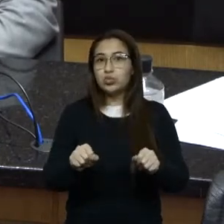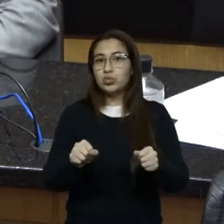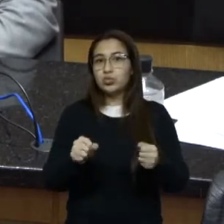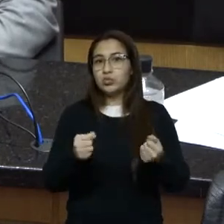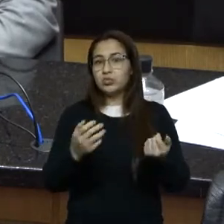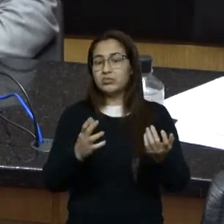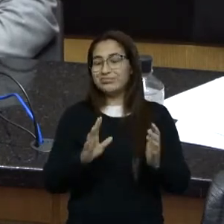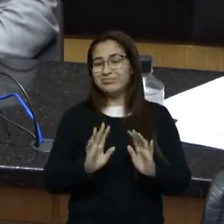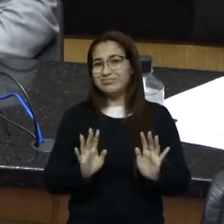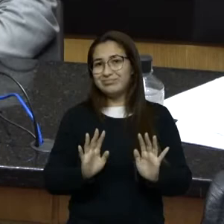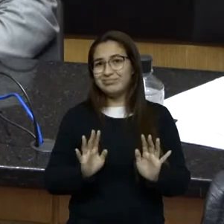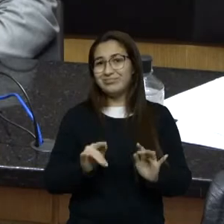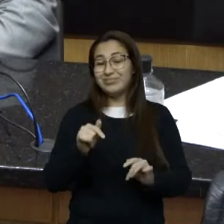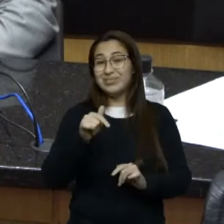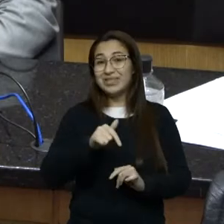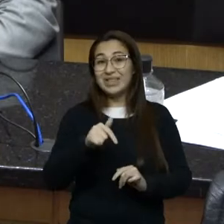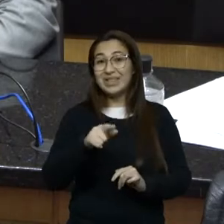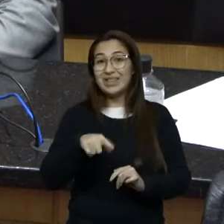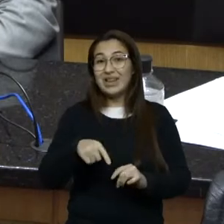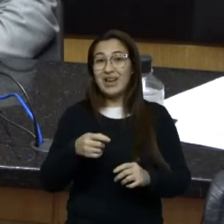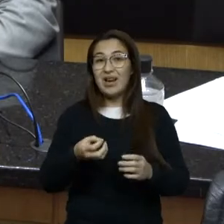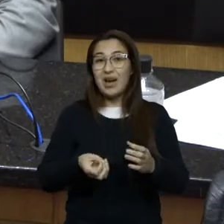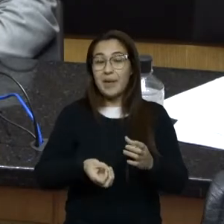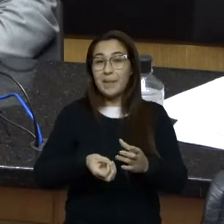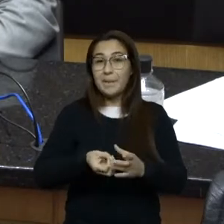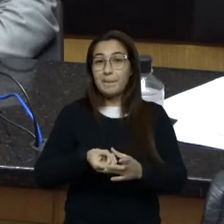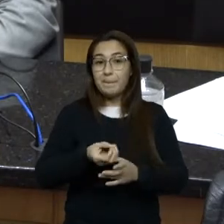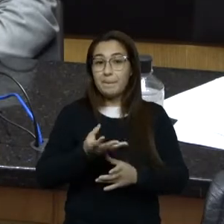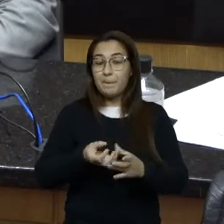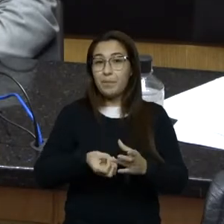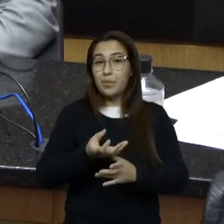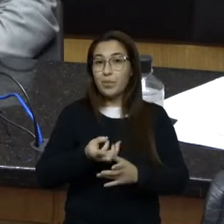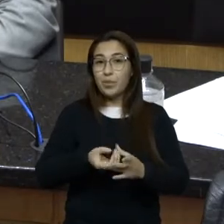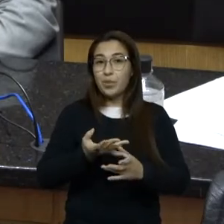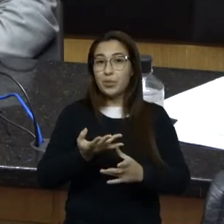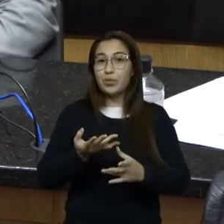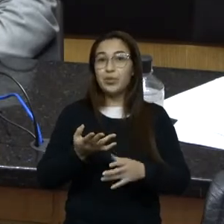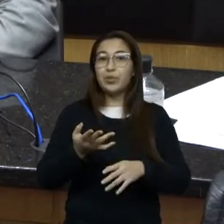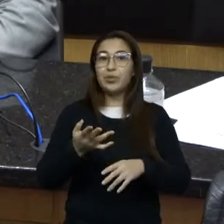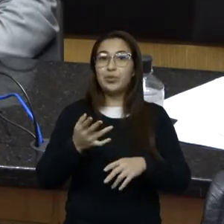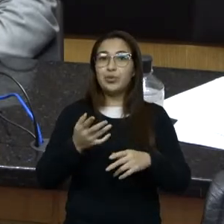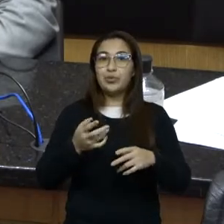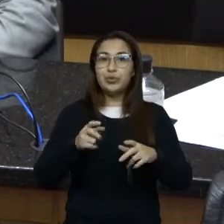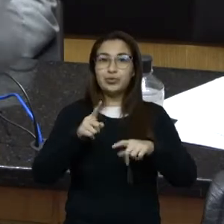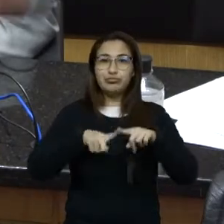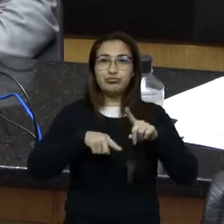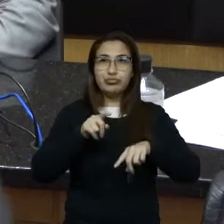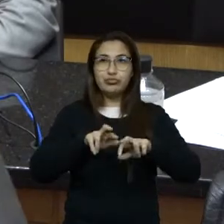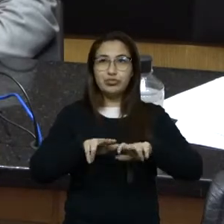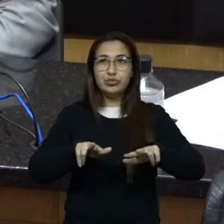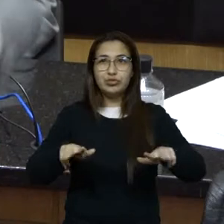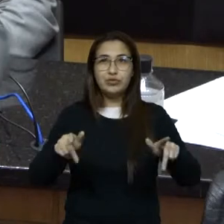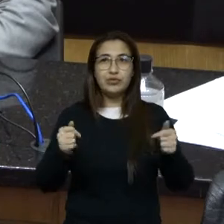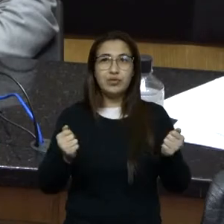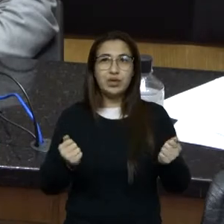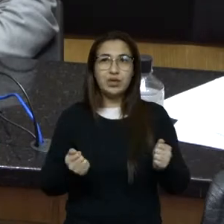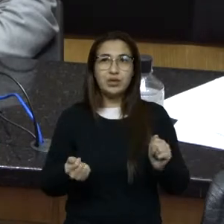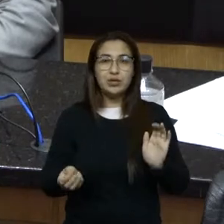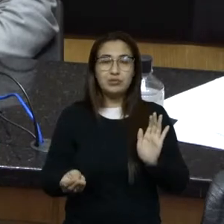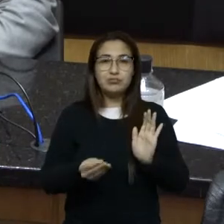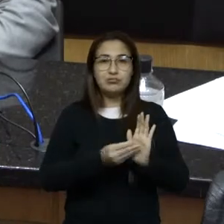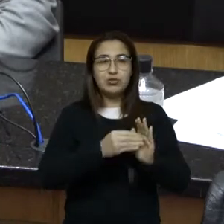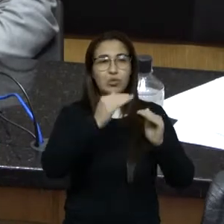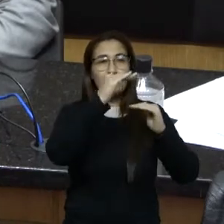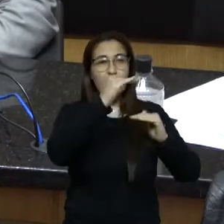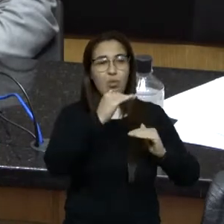prateleira Santa Catarina é um estado altamente consumidora de matéria-prima de isso aqui se transforma e se pôs a partir dos